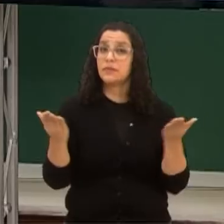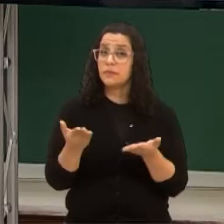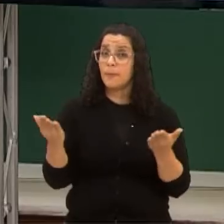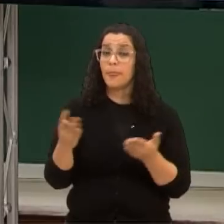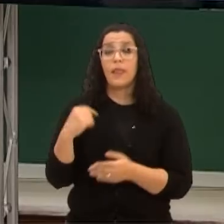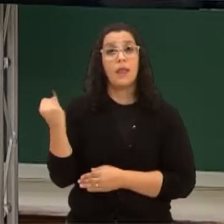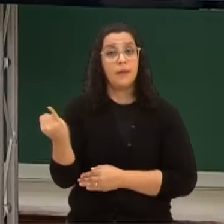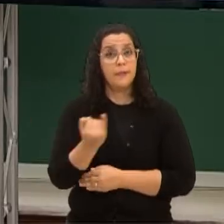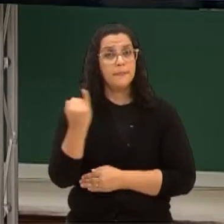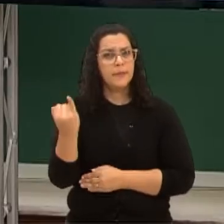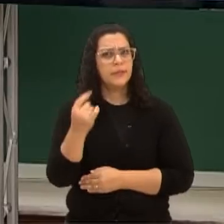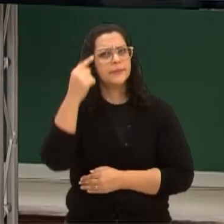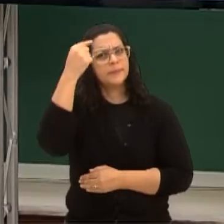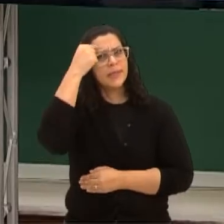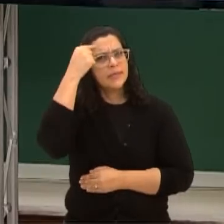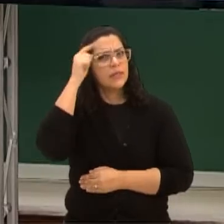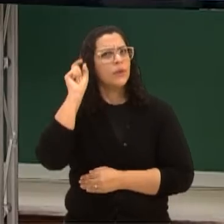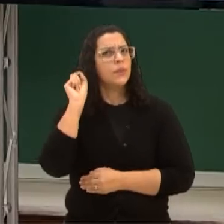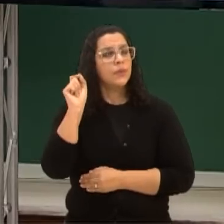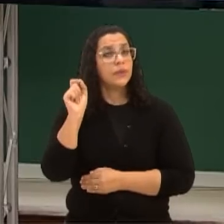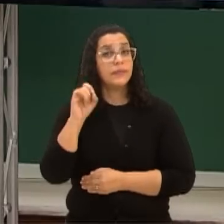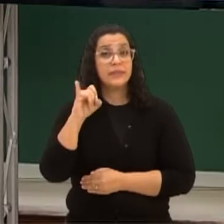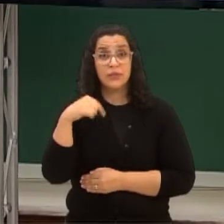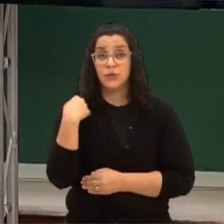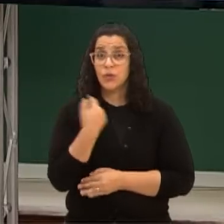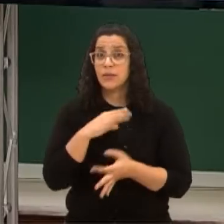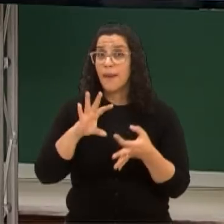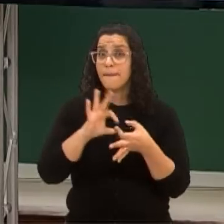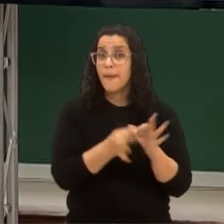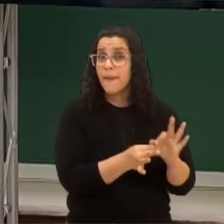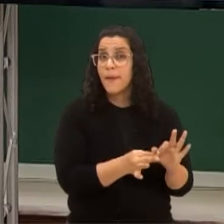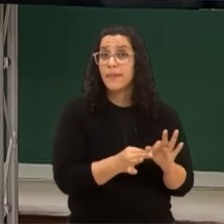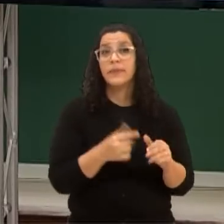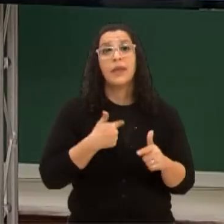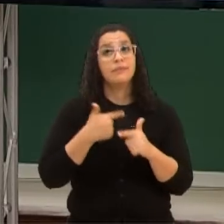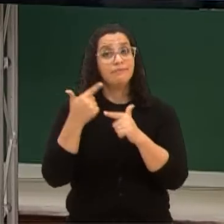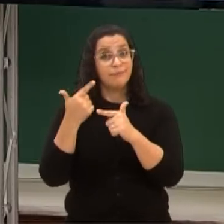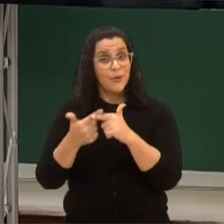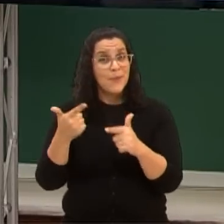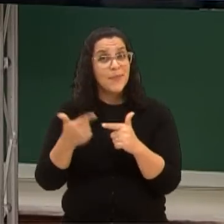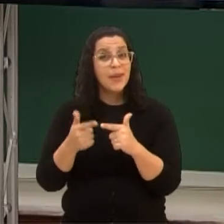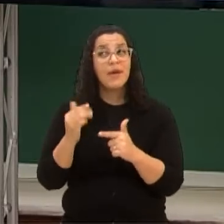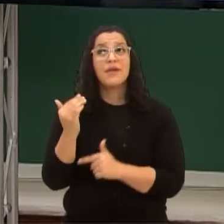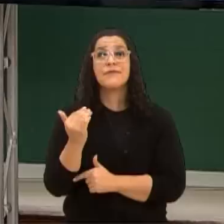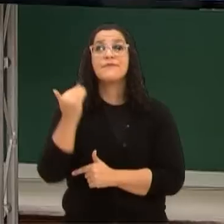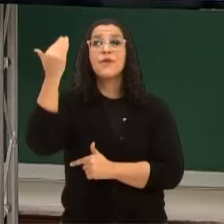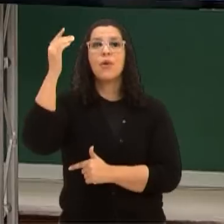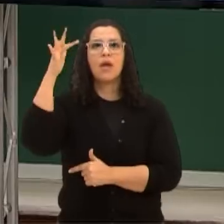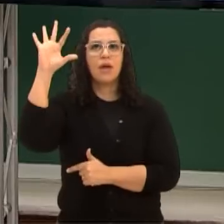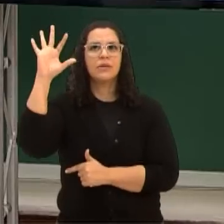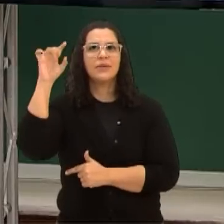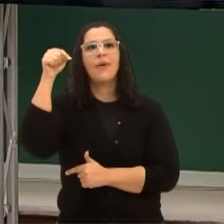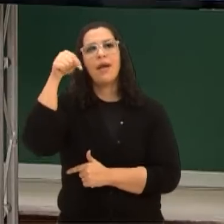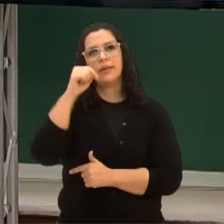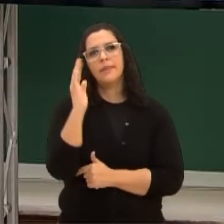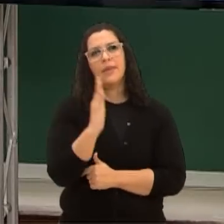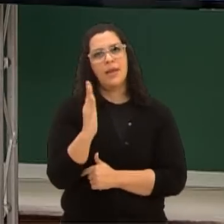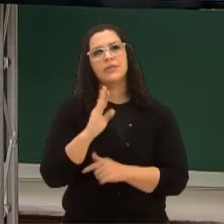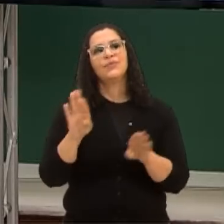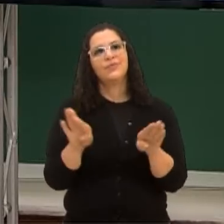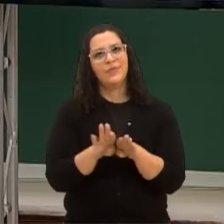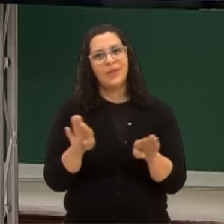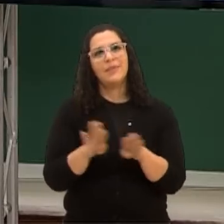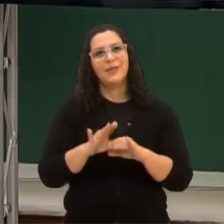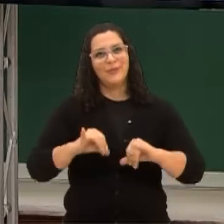Agora, é importante pontuar. Se estamos conectados, um problema que acontece lá do outro lado pode